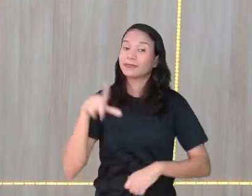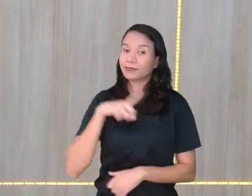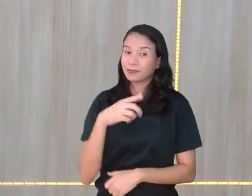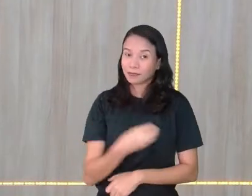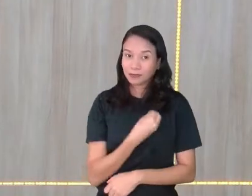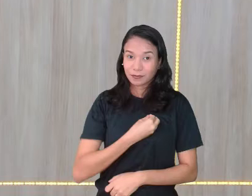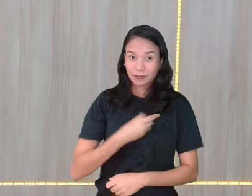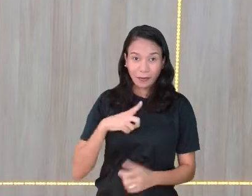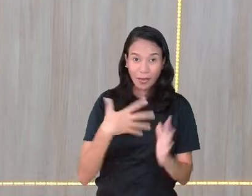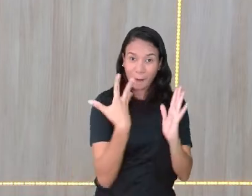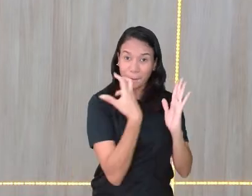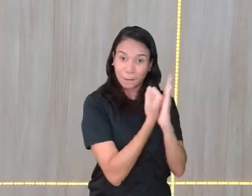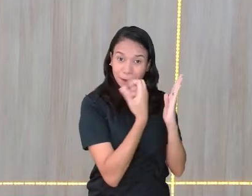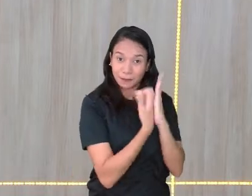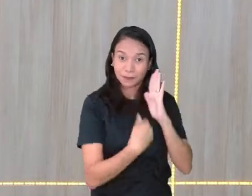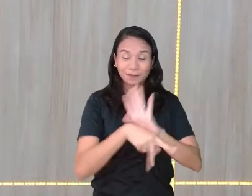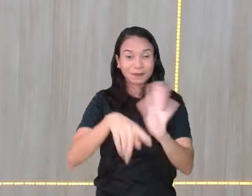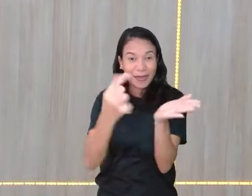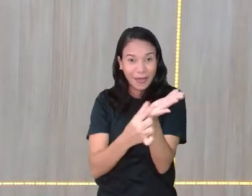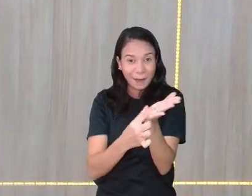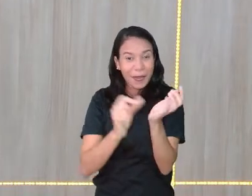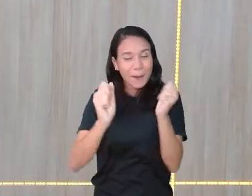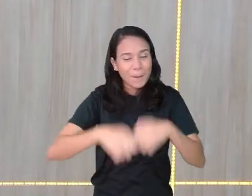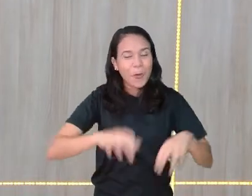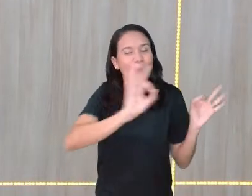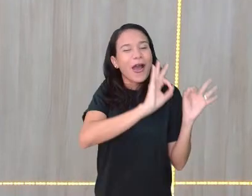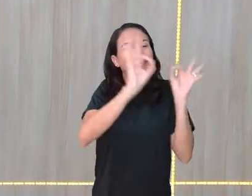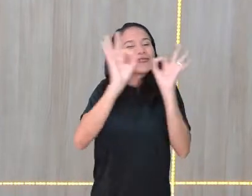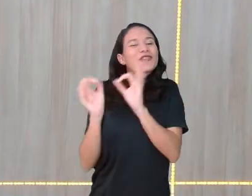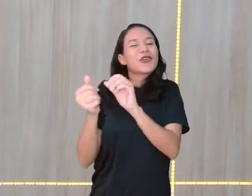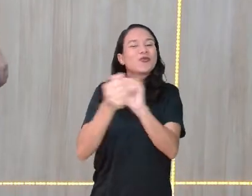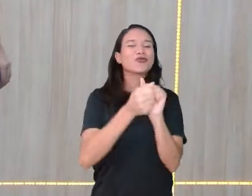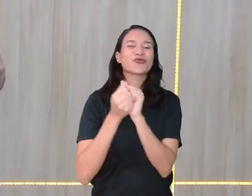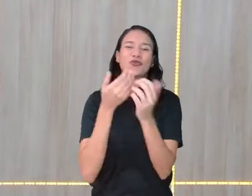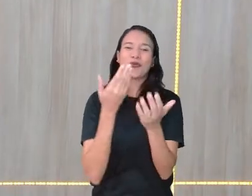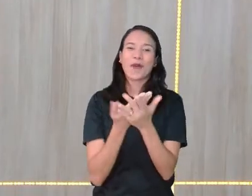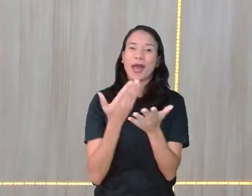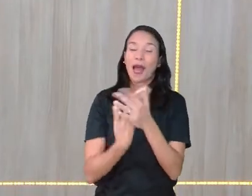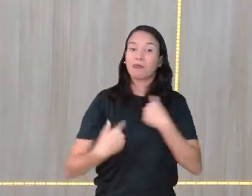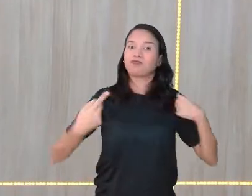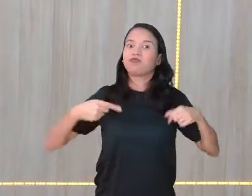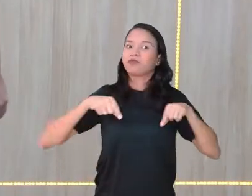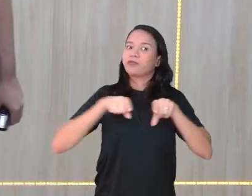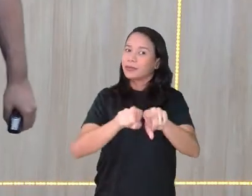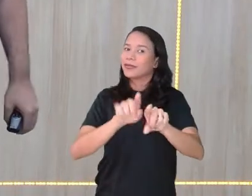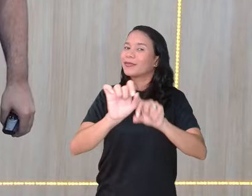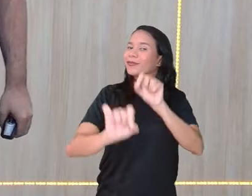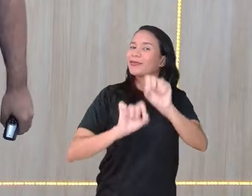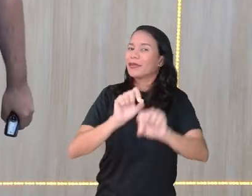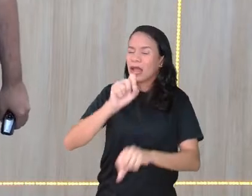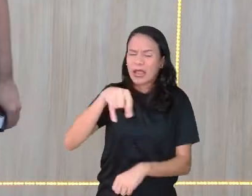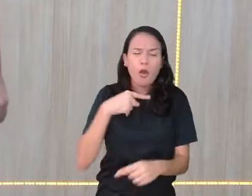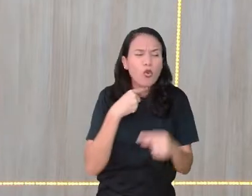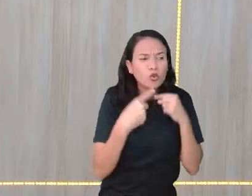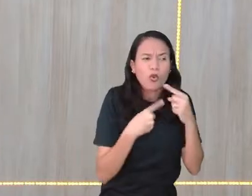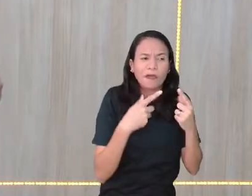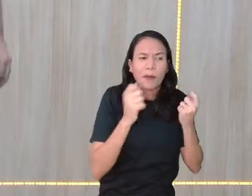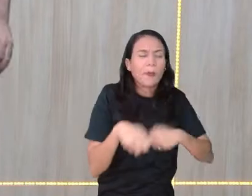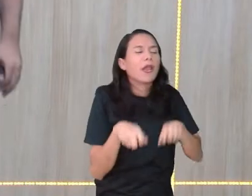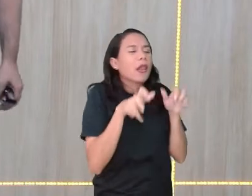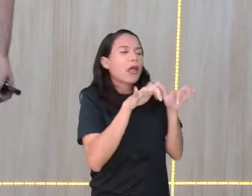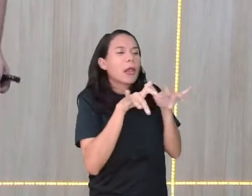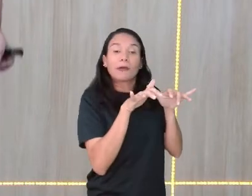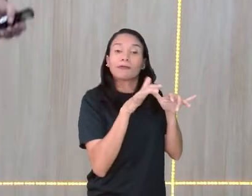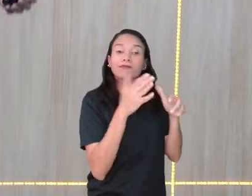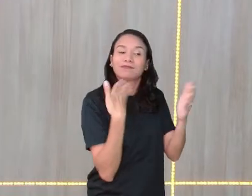vai instalar Educa Recife, vai poder assistir conosco aqui a nossa aula simultaneamente. Se tiver alguma dúvida, você vai poder mandar